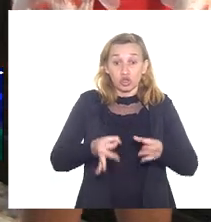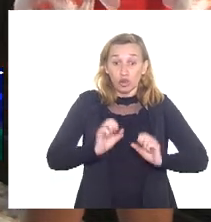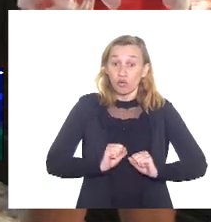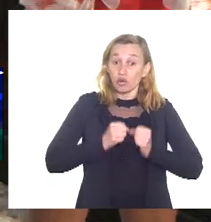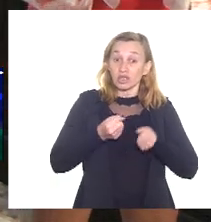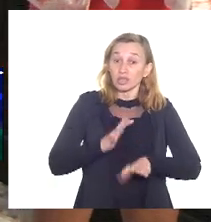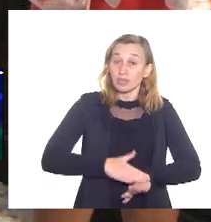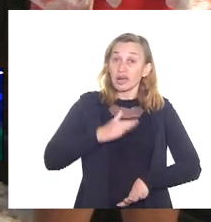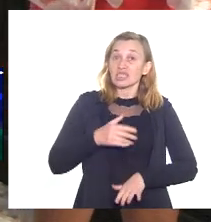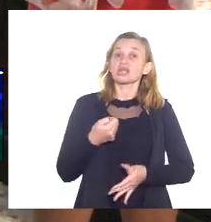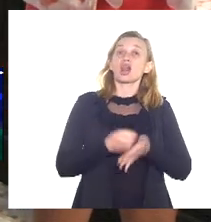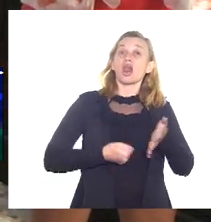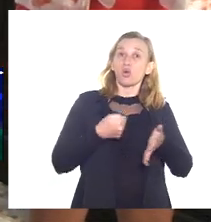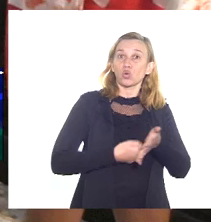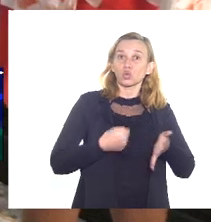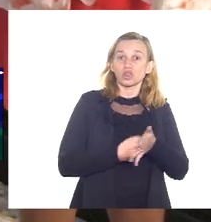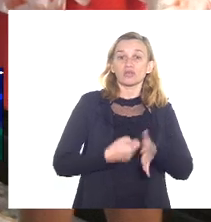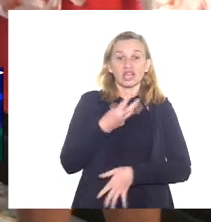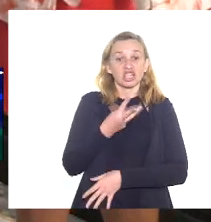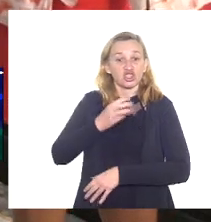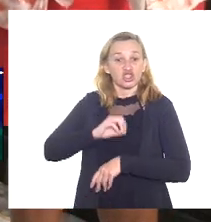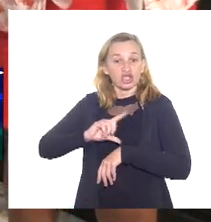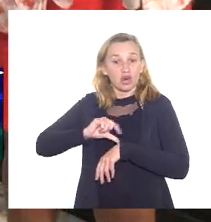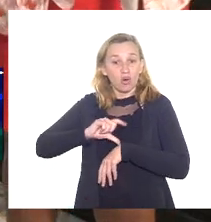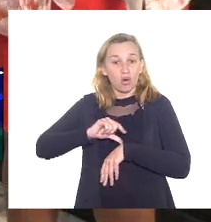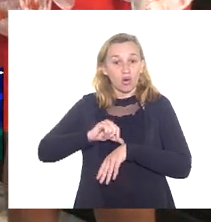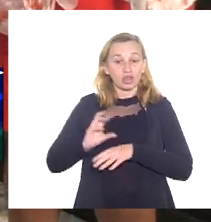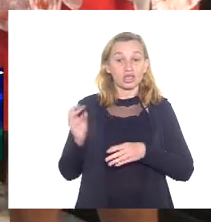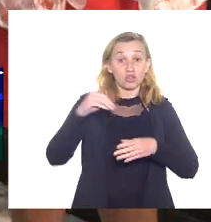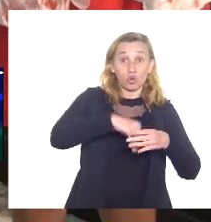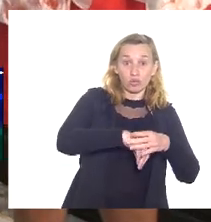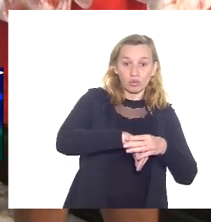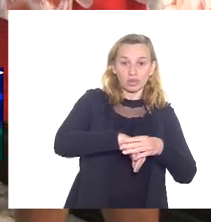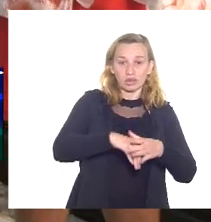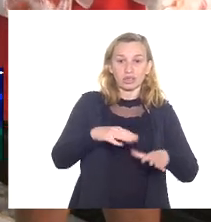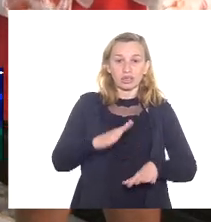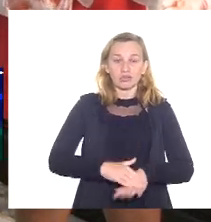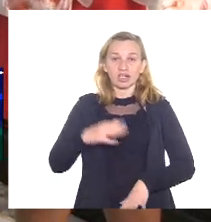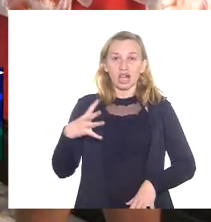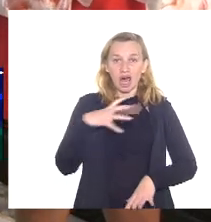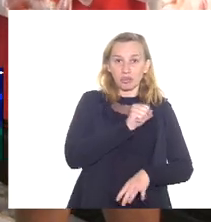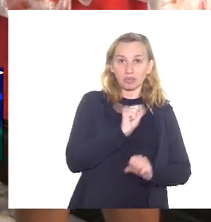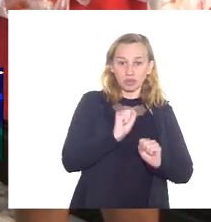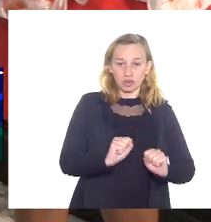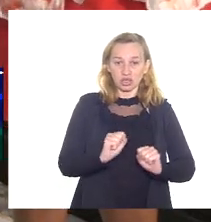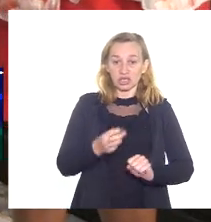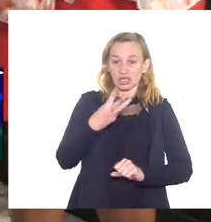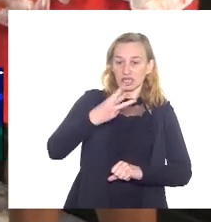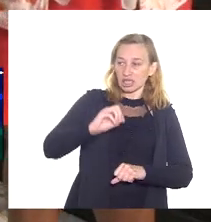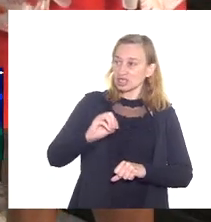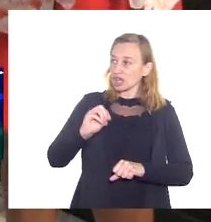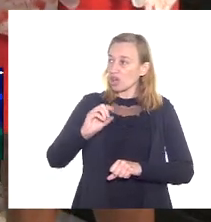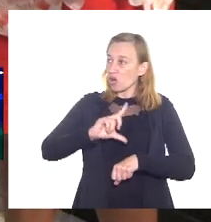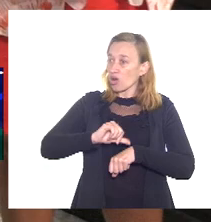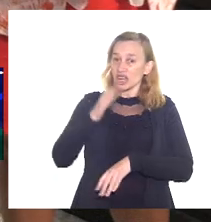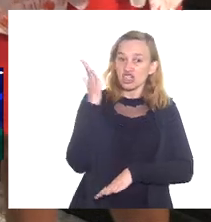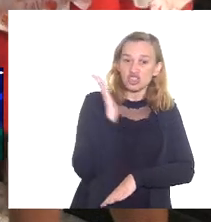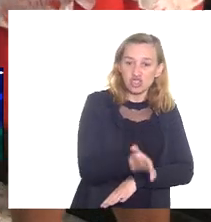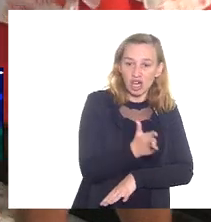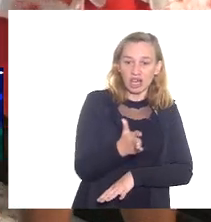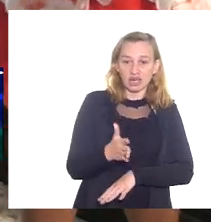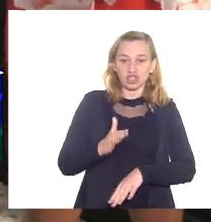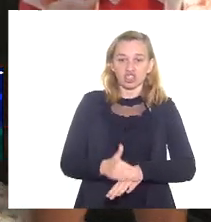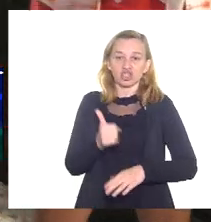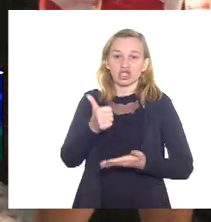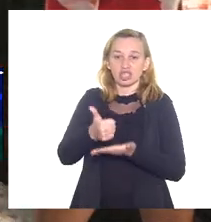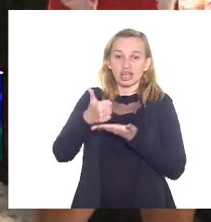fortalecendo essa luta para que as 30 horas sejam implementadas o mais rapidamente possível. 30 horas já para ter dignidade para os